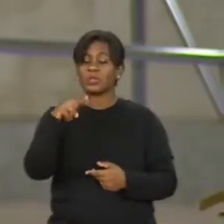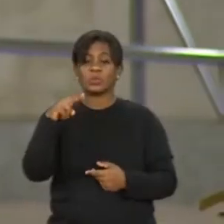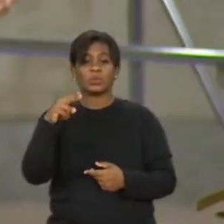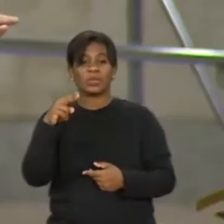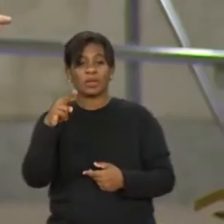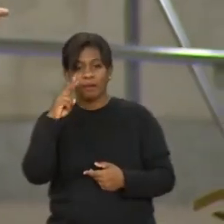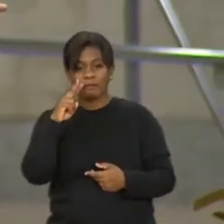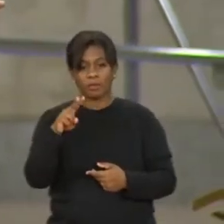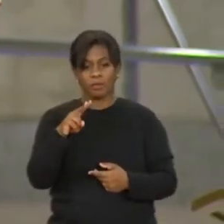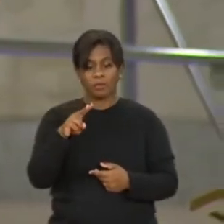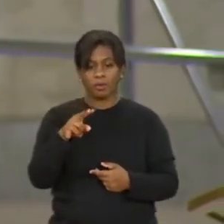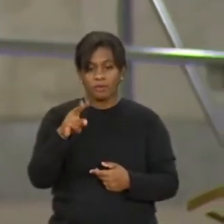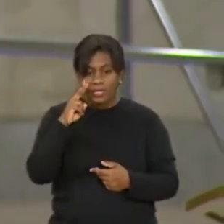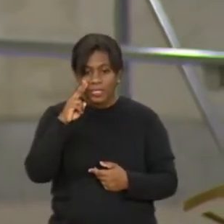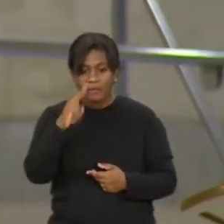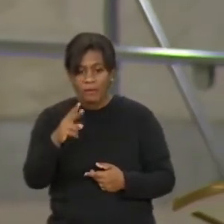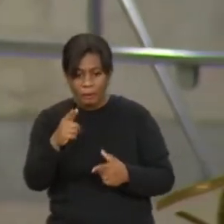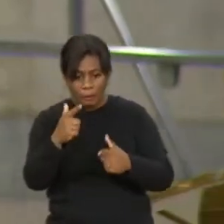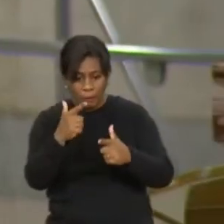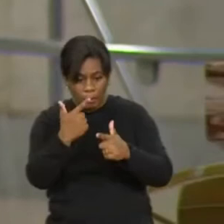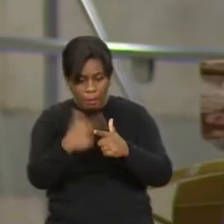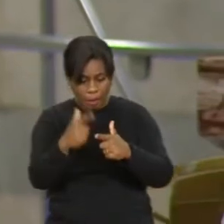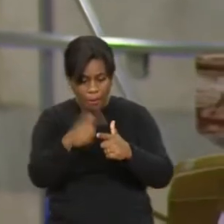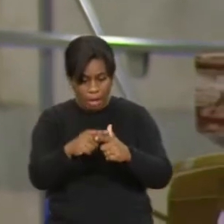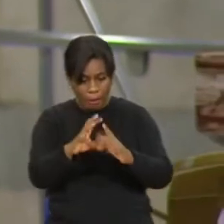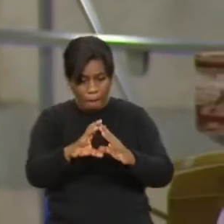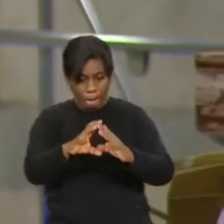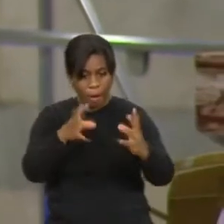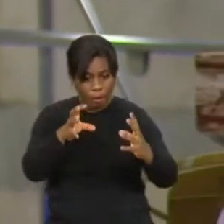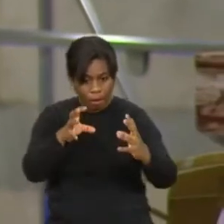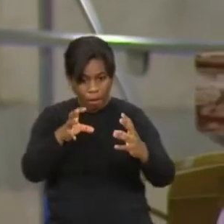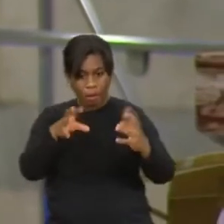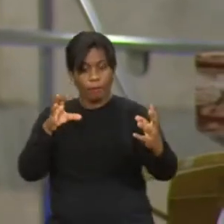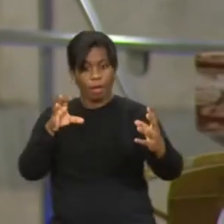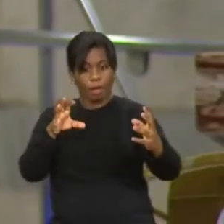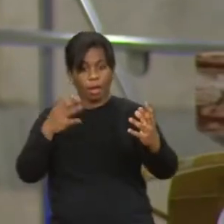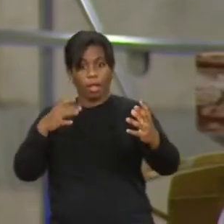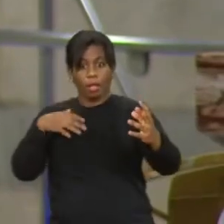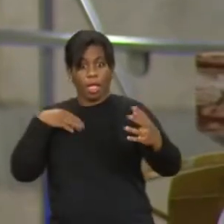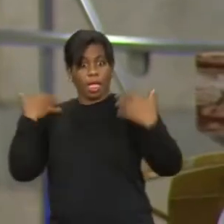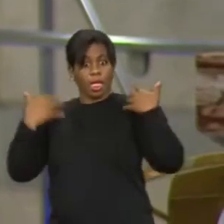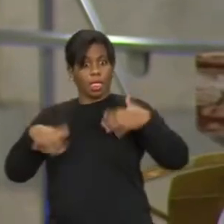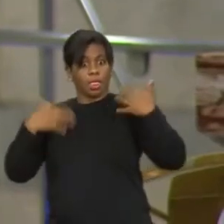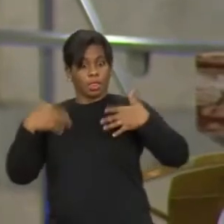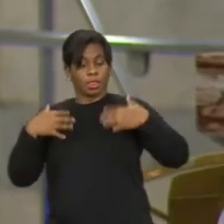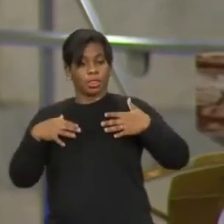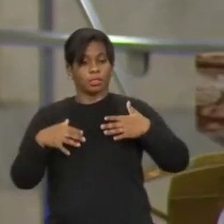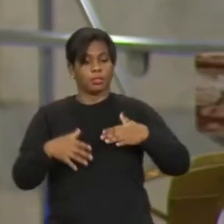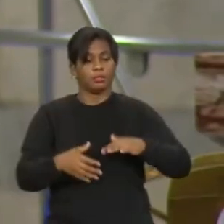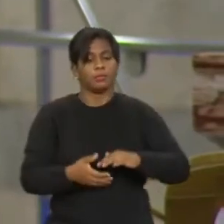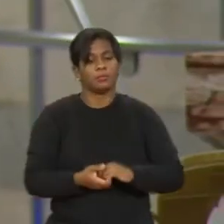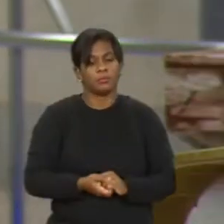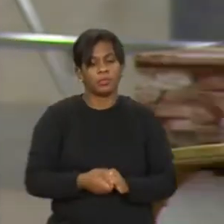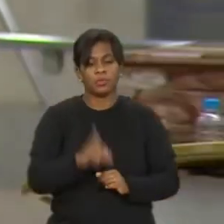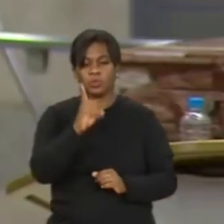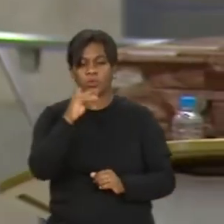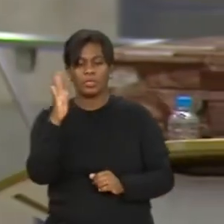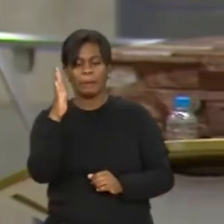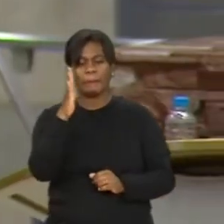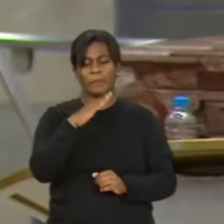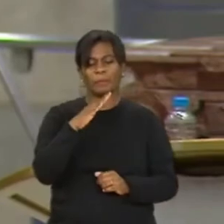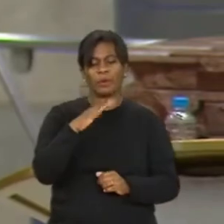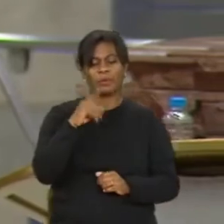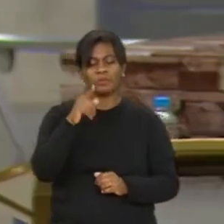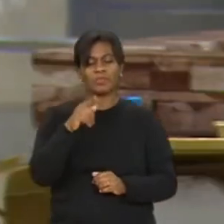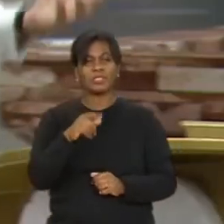surgir um problema tomando uma proporção que você fica assustado. O dia mau é quando